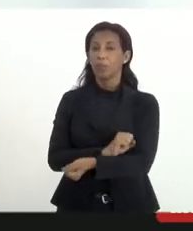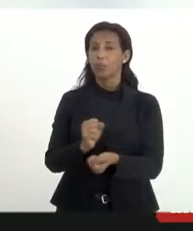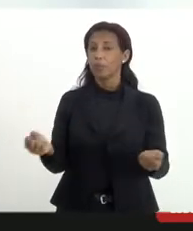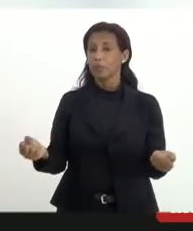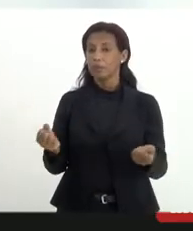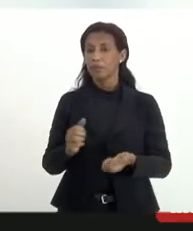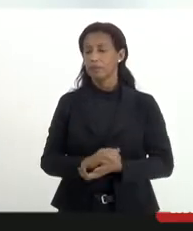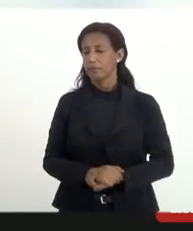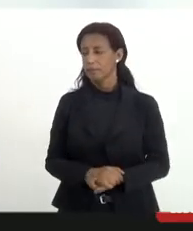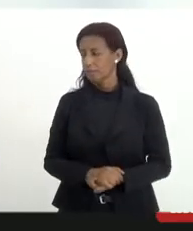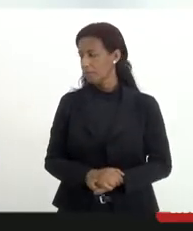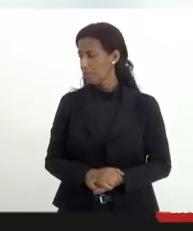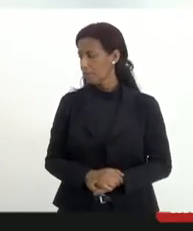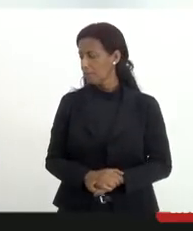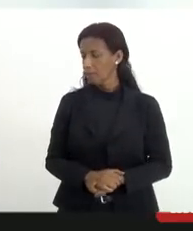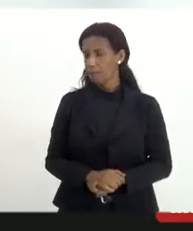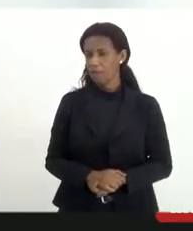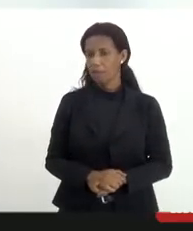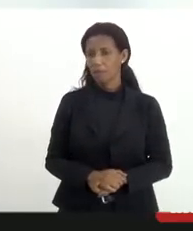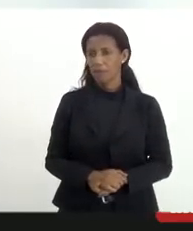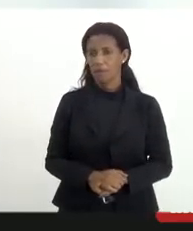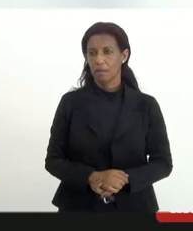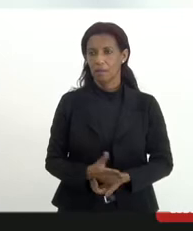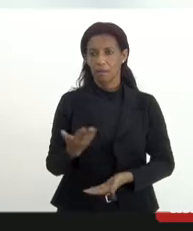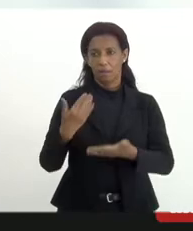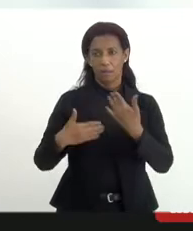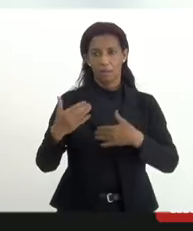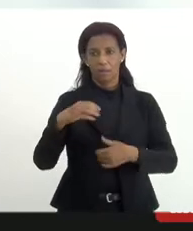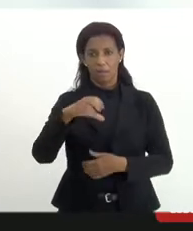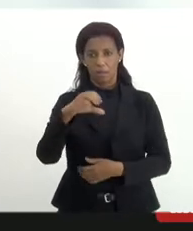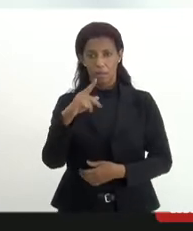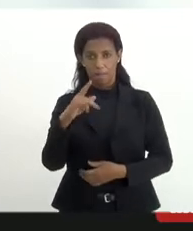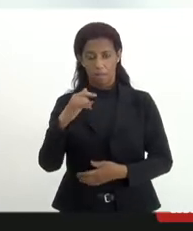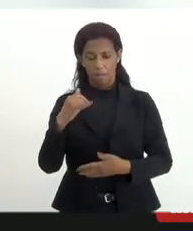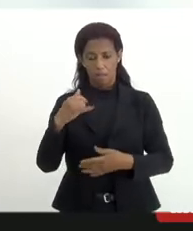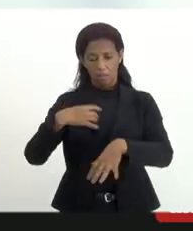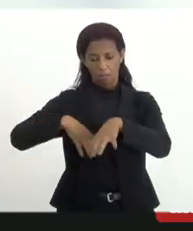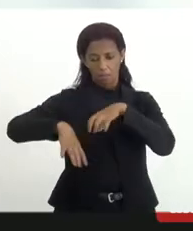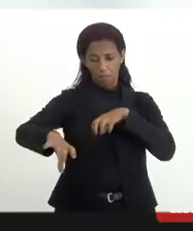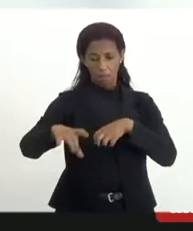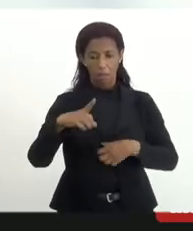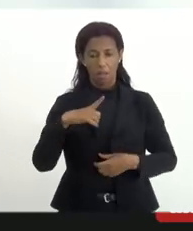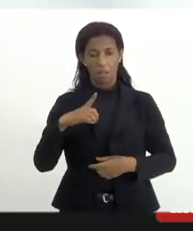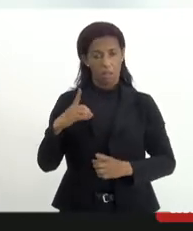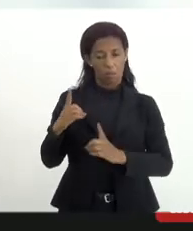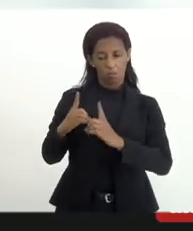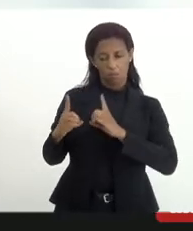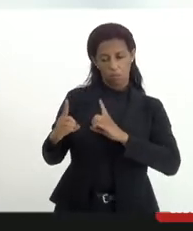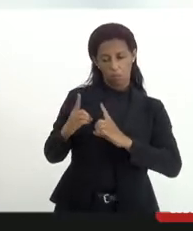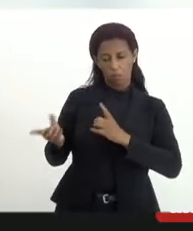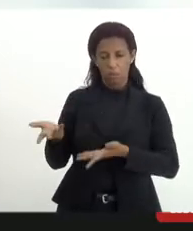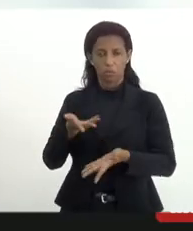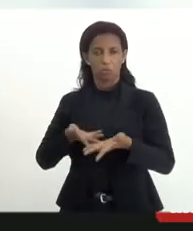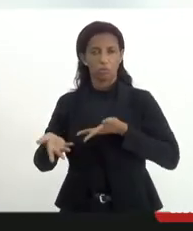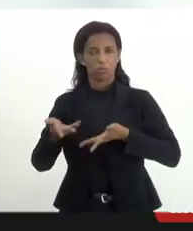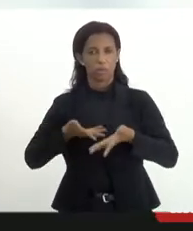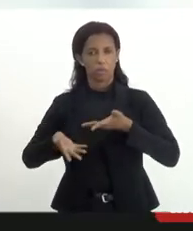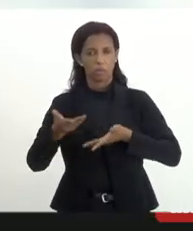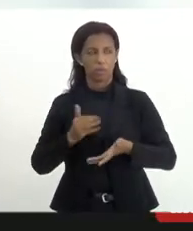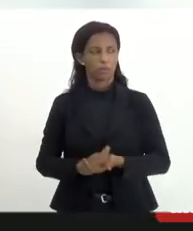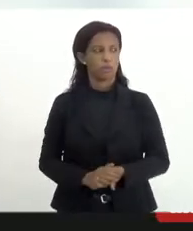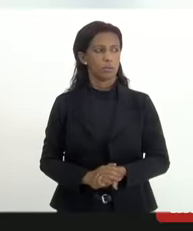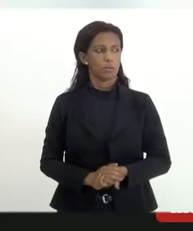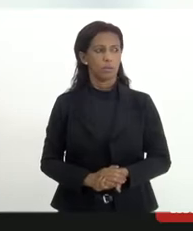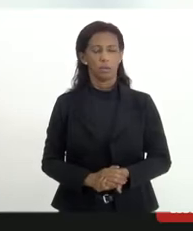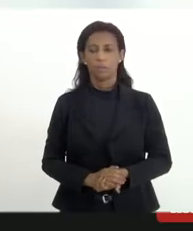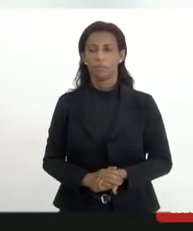impossível você, no âmbito de uma CPI remota, ter um grande debate com